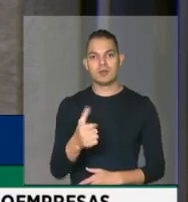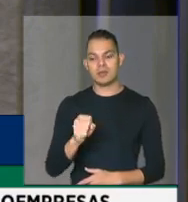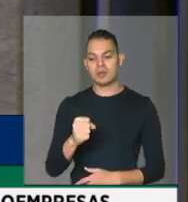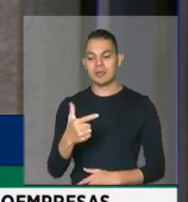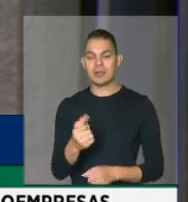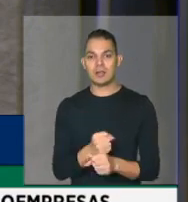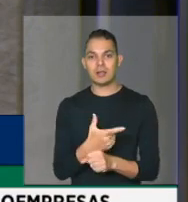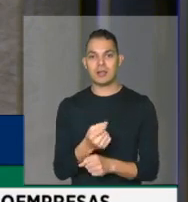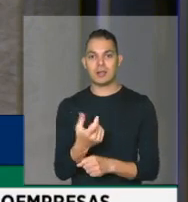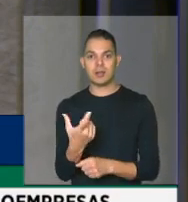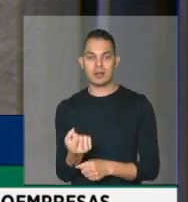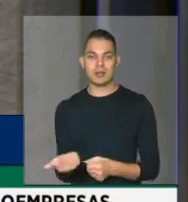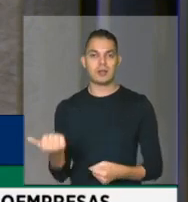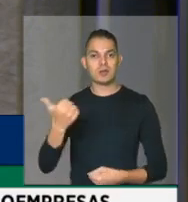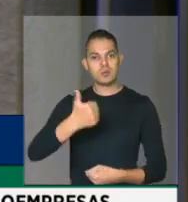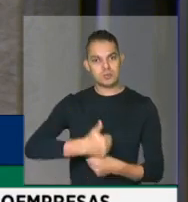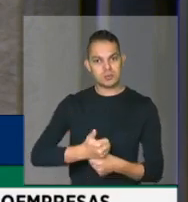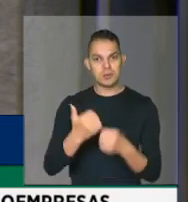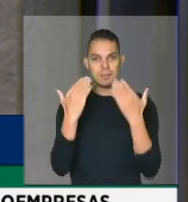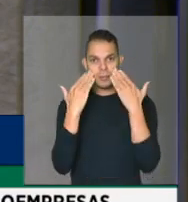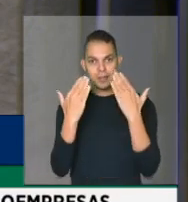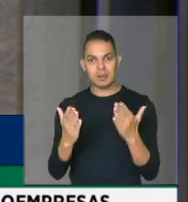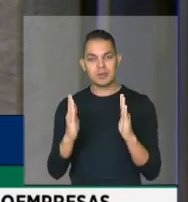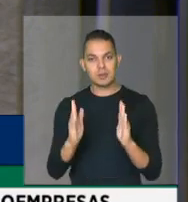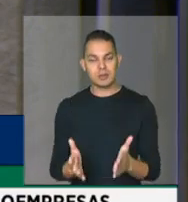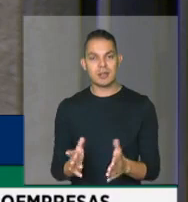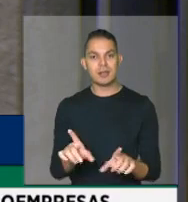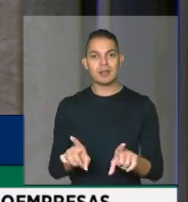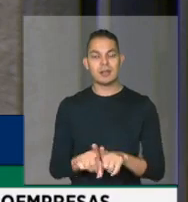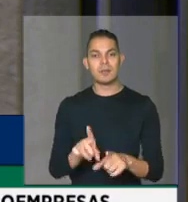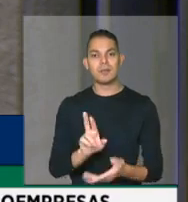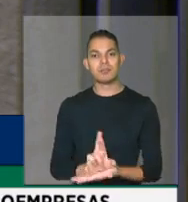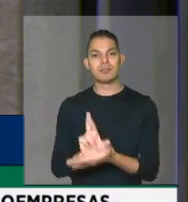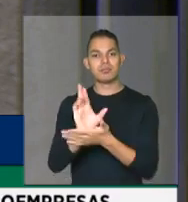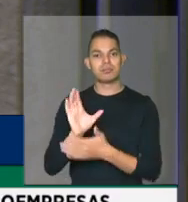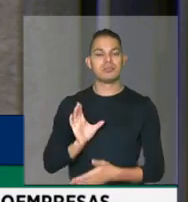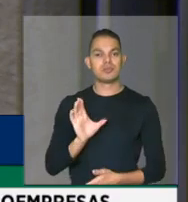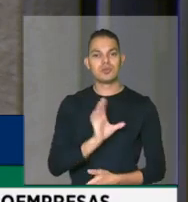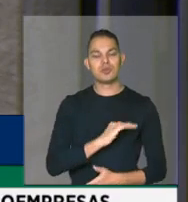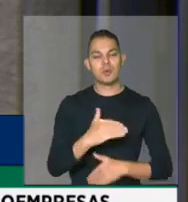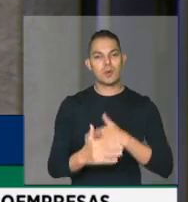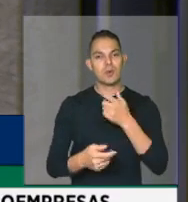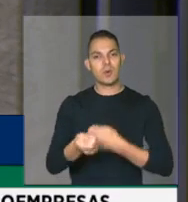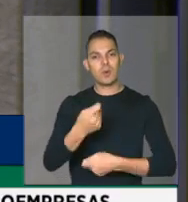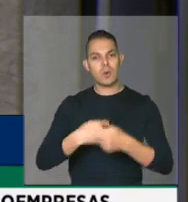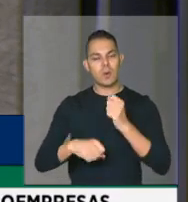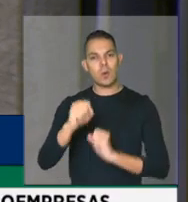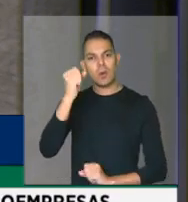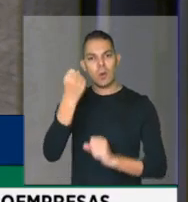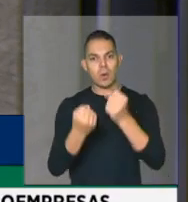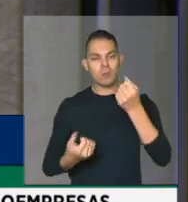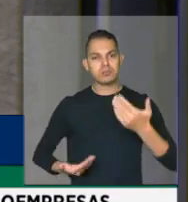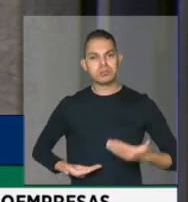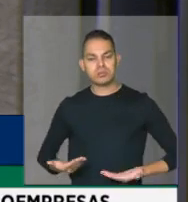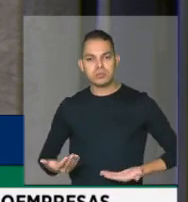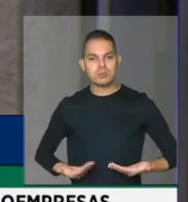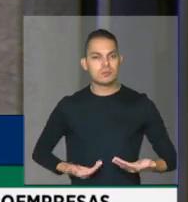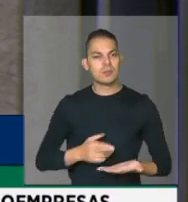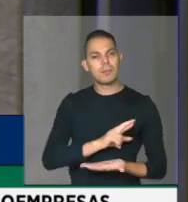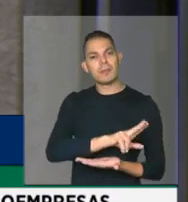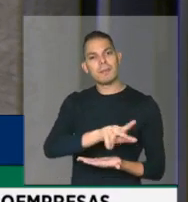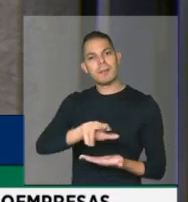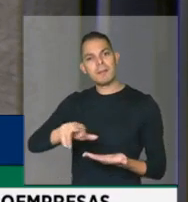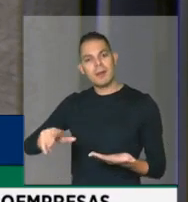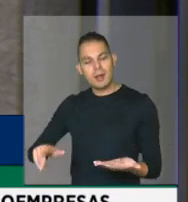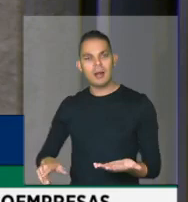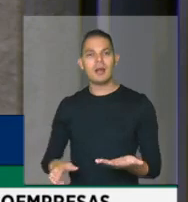1282/2020, na forma do substitutivo apresentado. Em nome da Comissão de Desenvolvimento Econômico, Indústria, Comércio e Serviços, SEDEICS, pela aprovação do